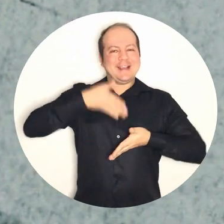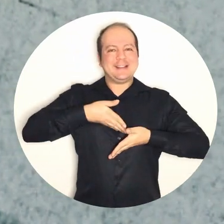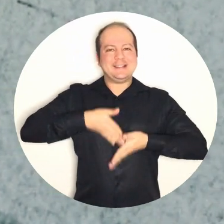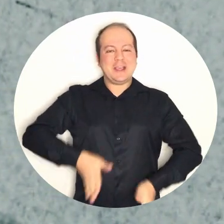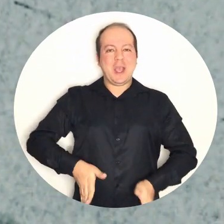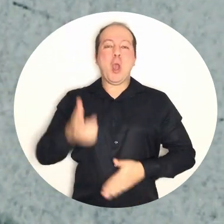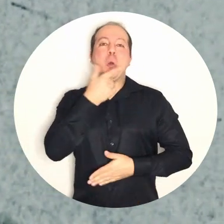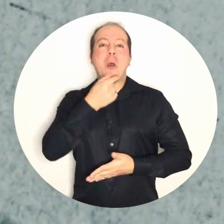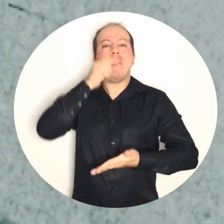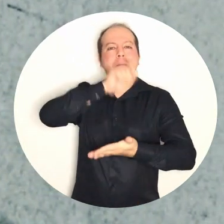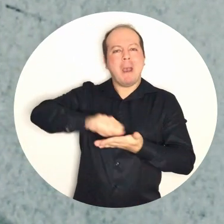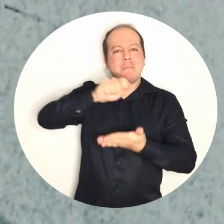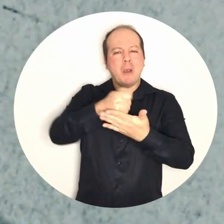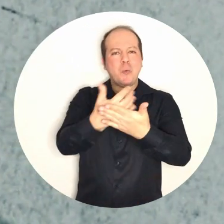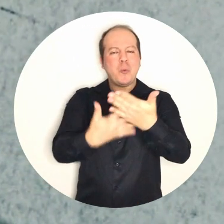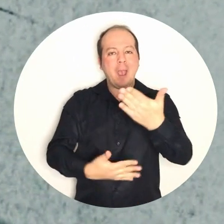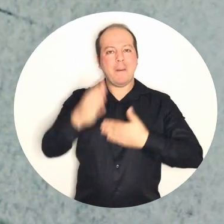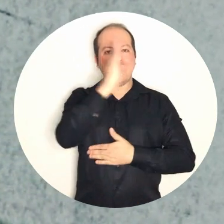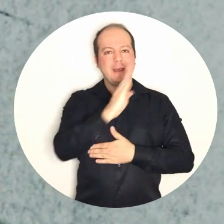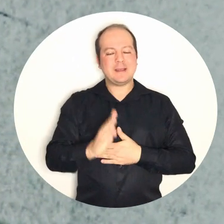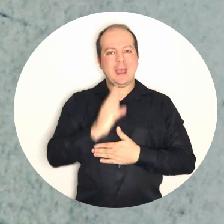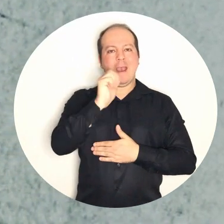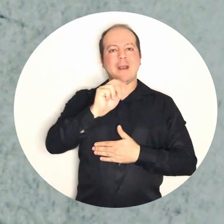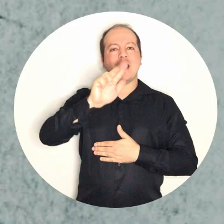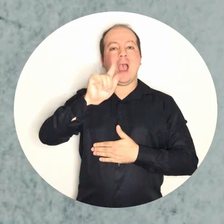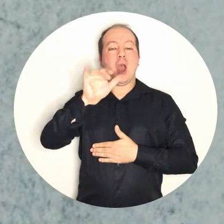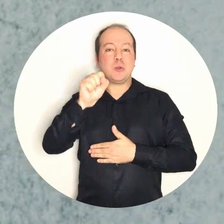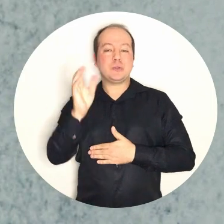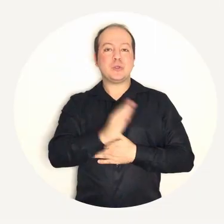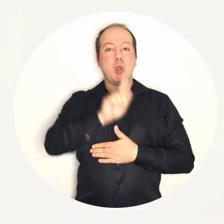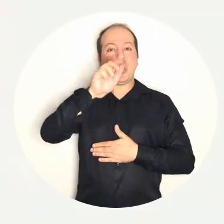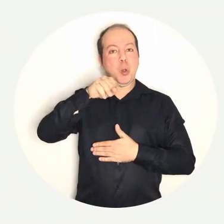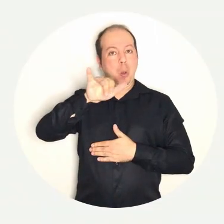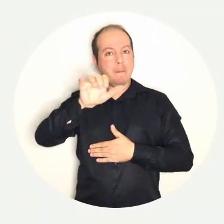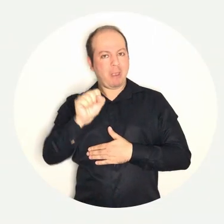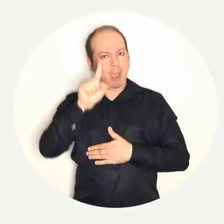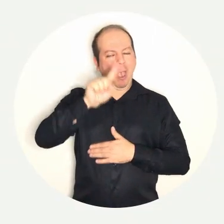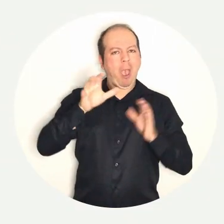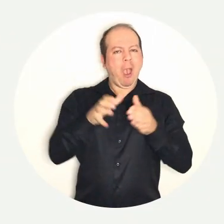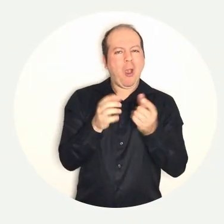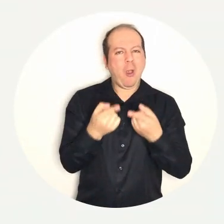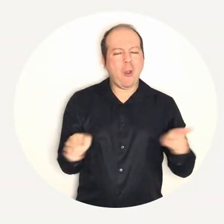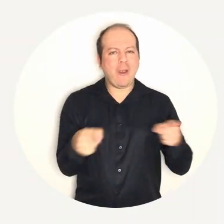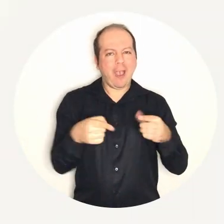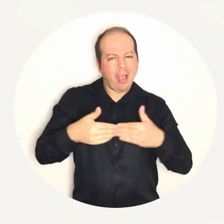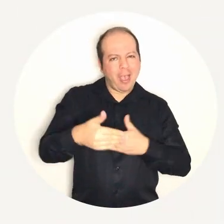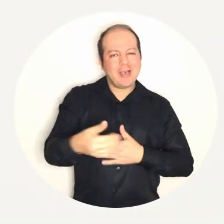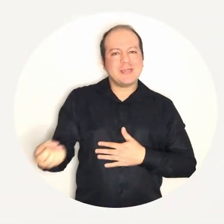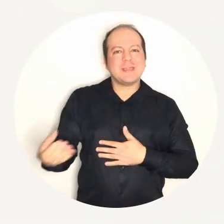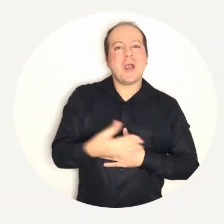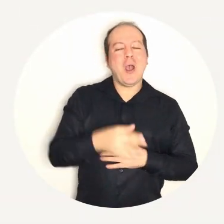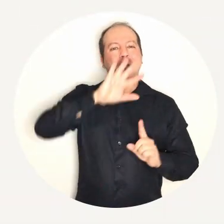de nascimento do grande compositor brasileiro Carlos Gomes. A recente orquestra achou